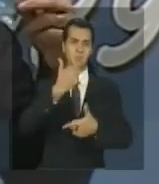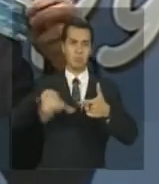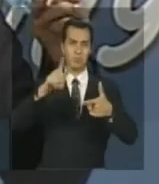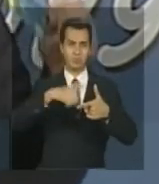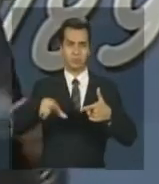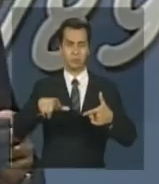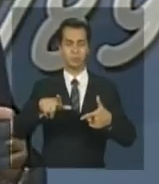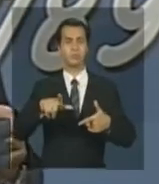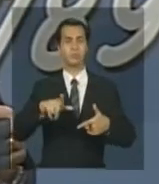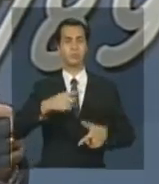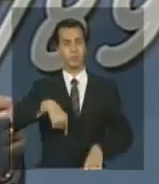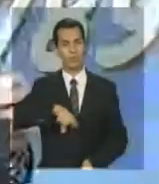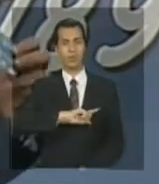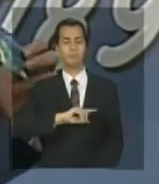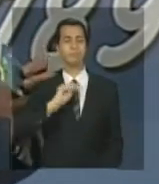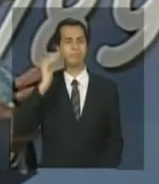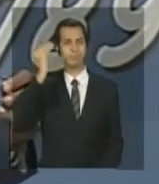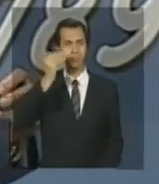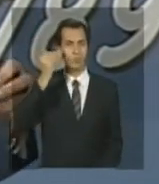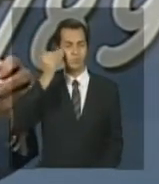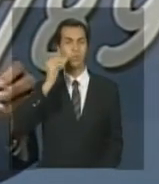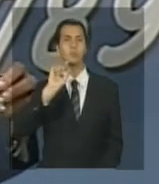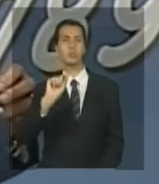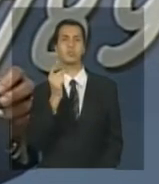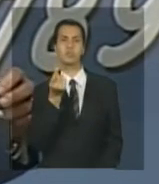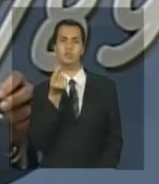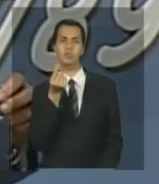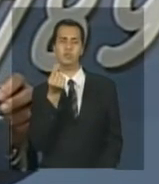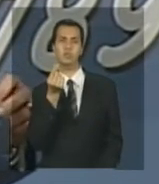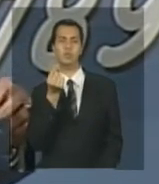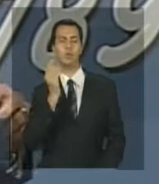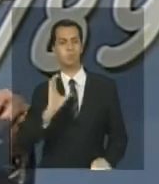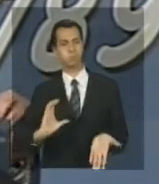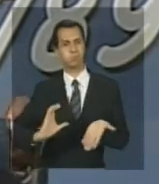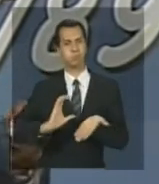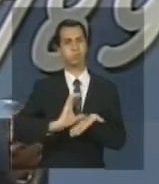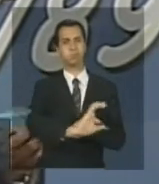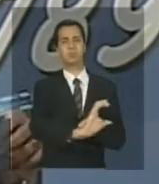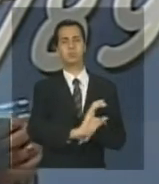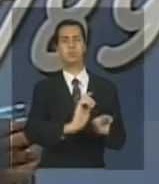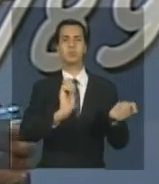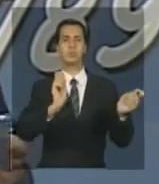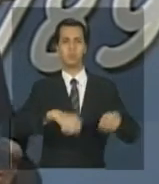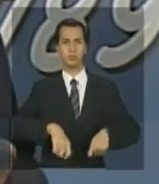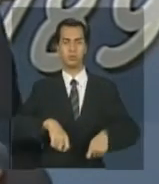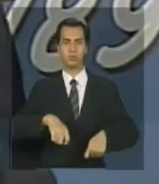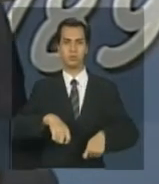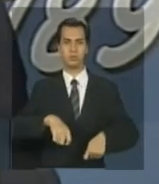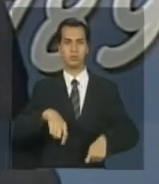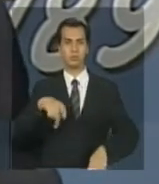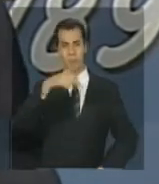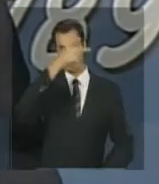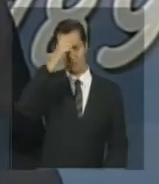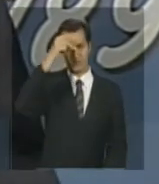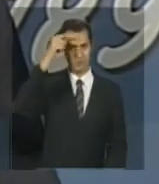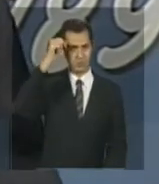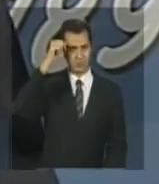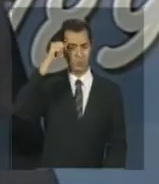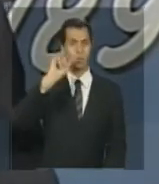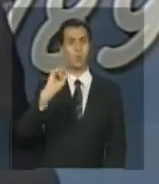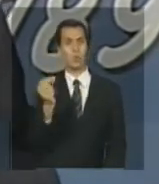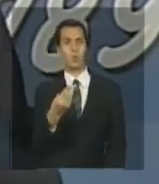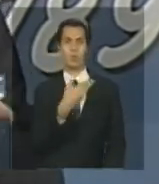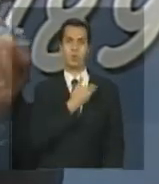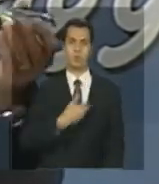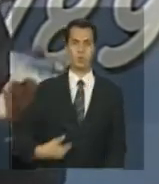do desastre natural a gente apenas carrega o cartão para que prontamente o prefeito o